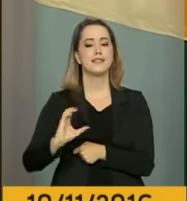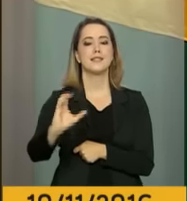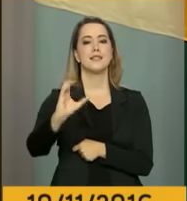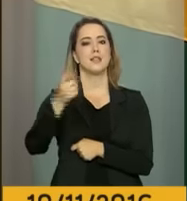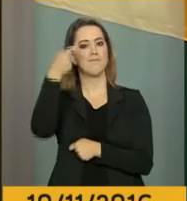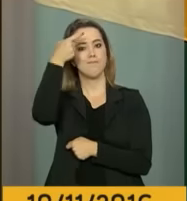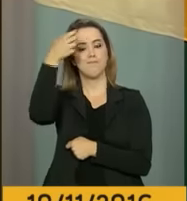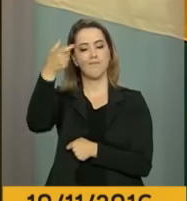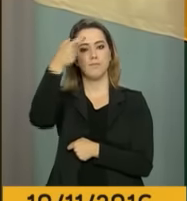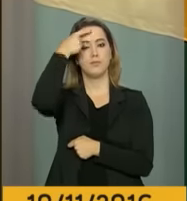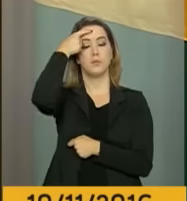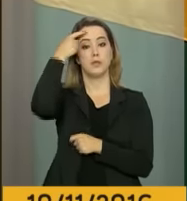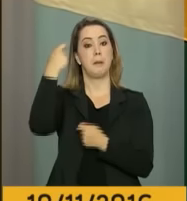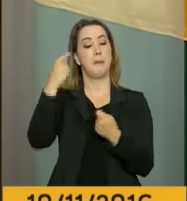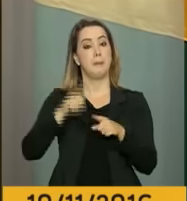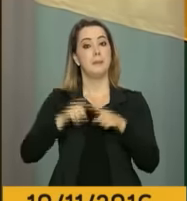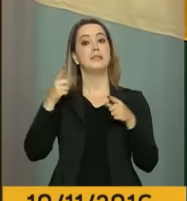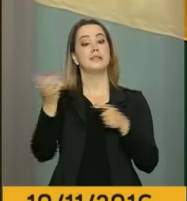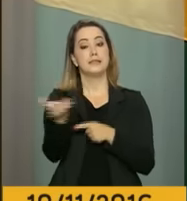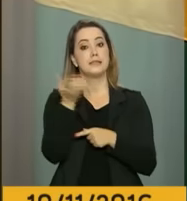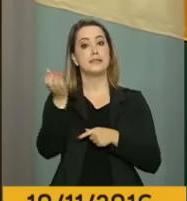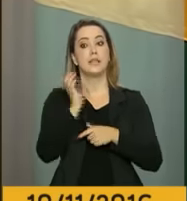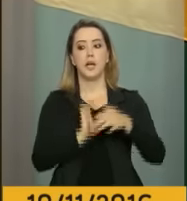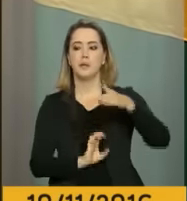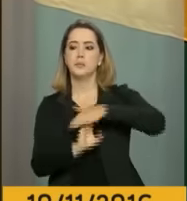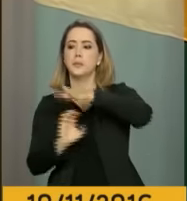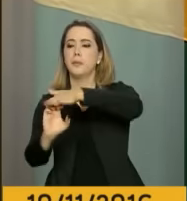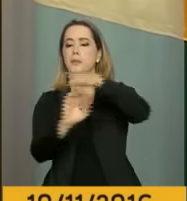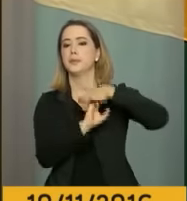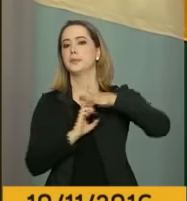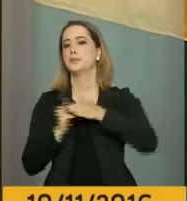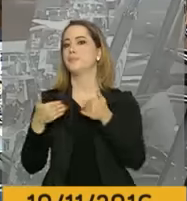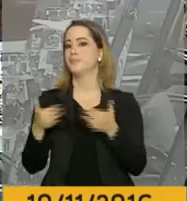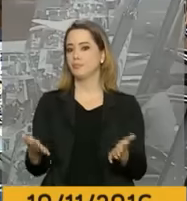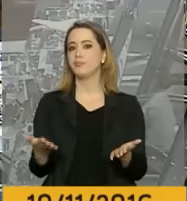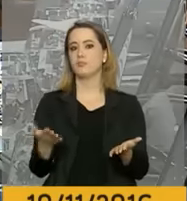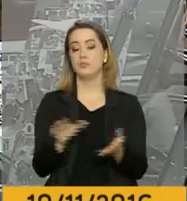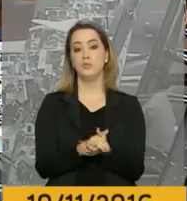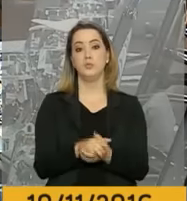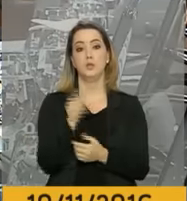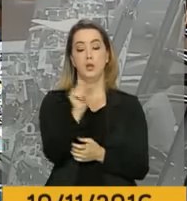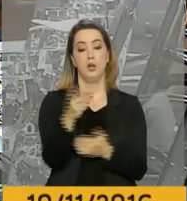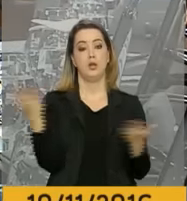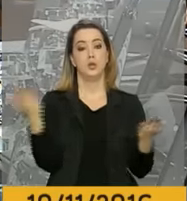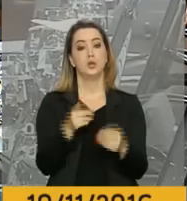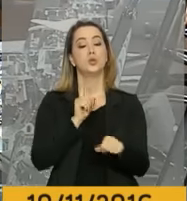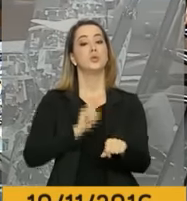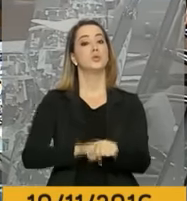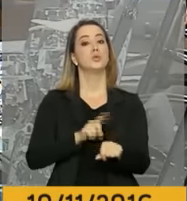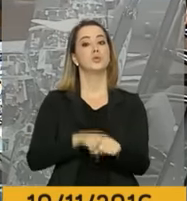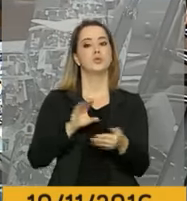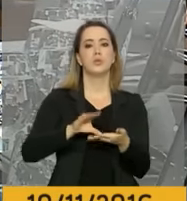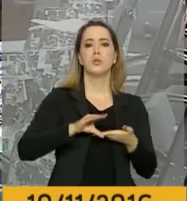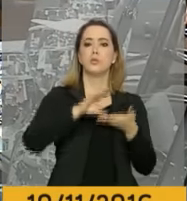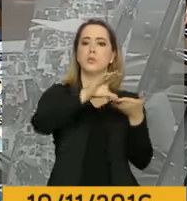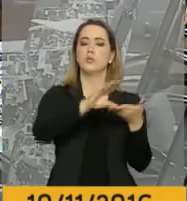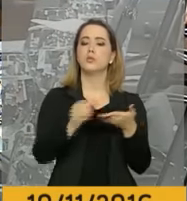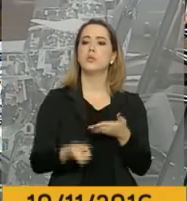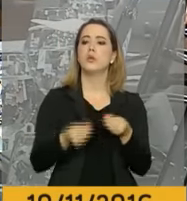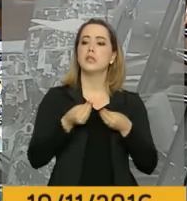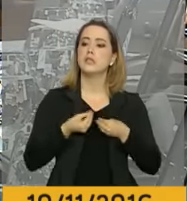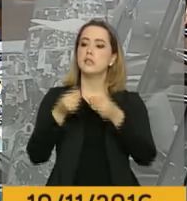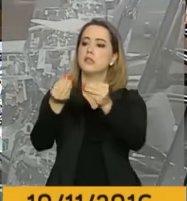estimulado por gestos como este. No momento em que se reativa o conselho, no momento em que se estabelece uma